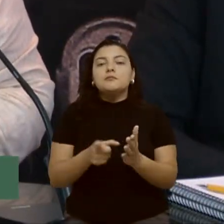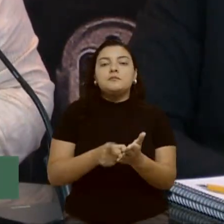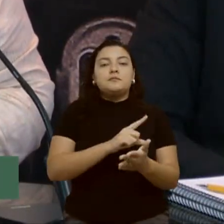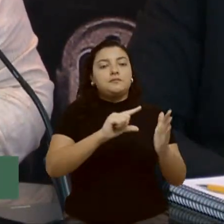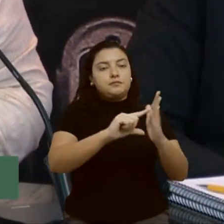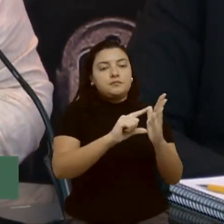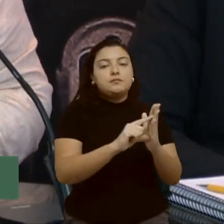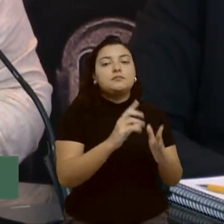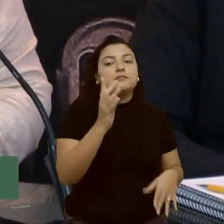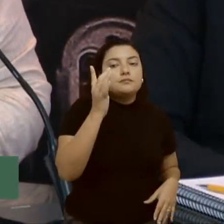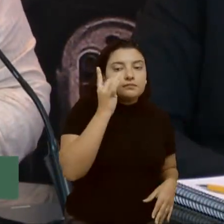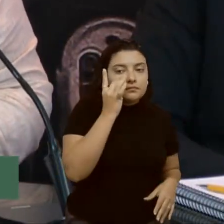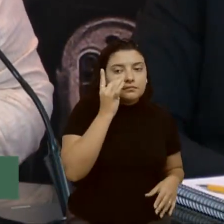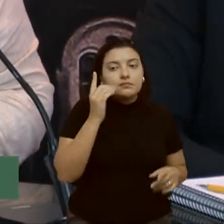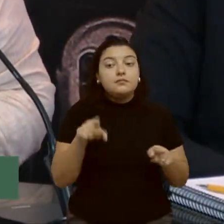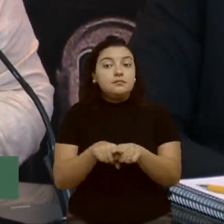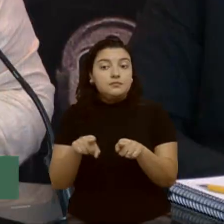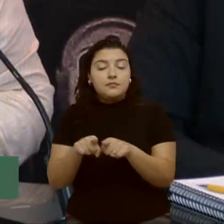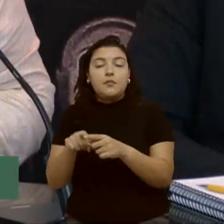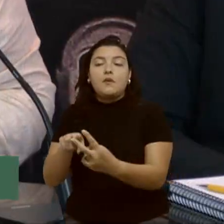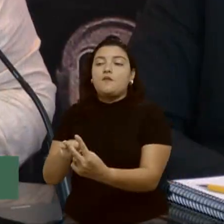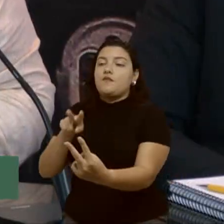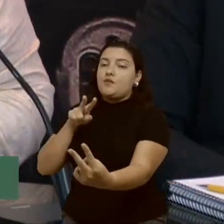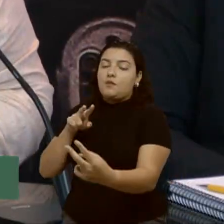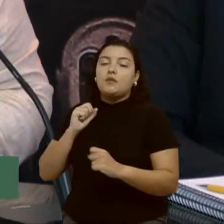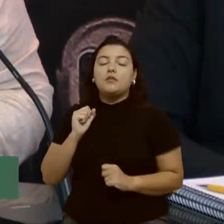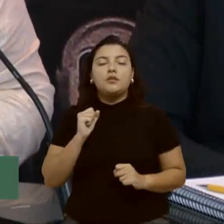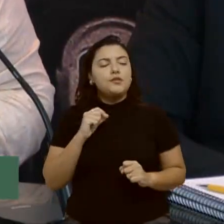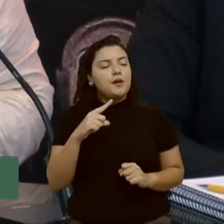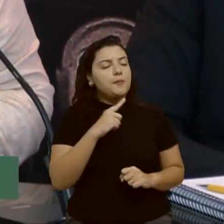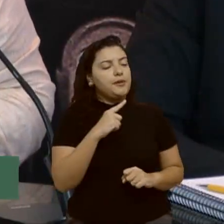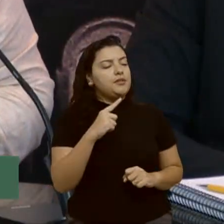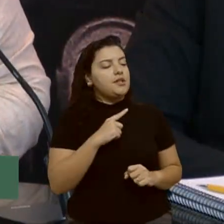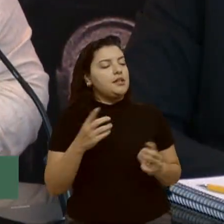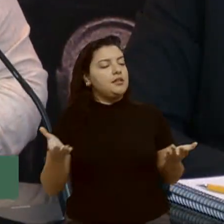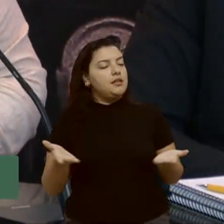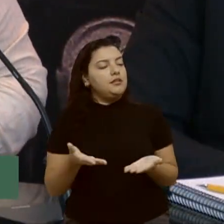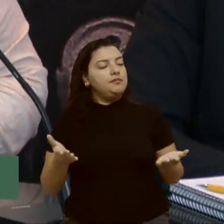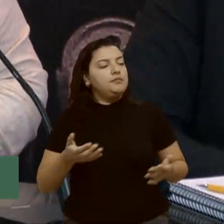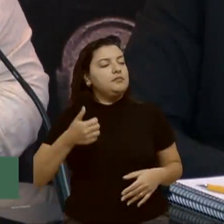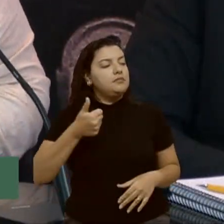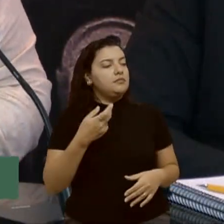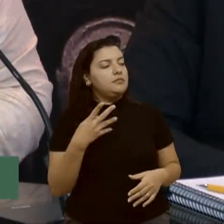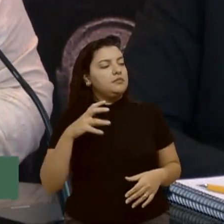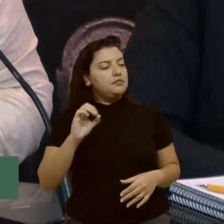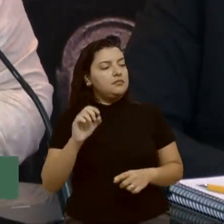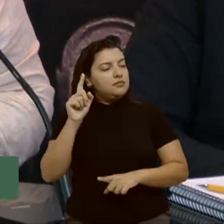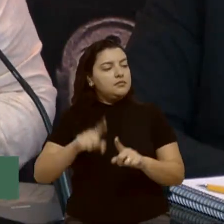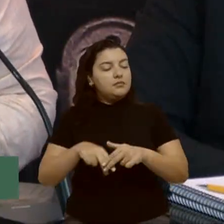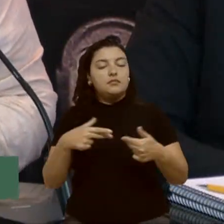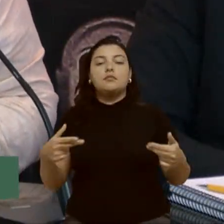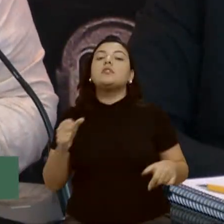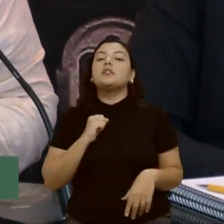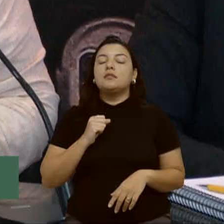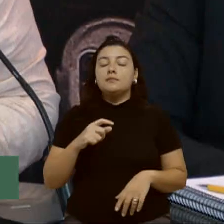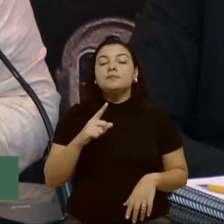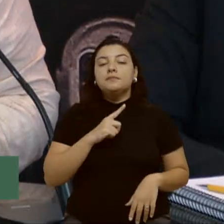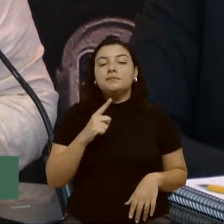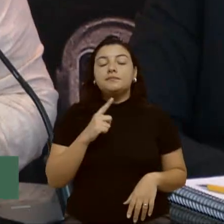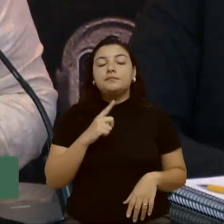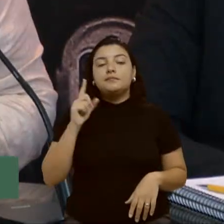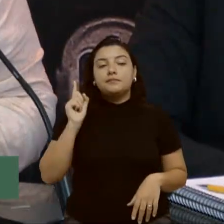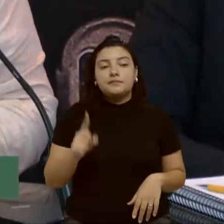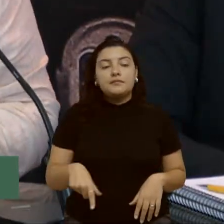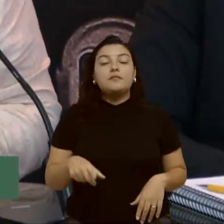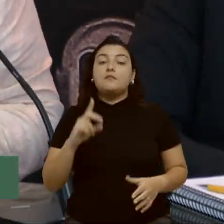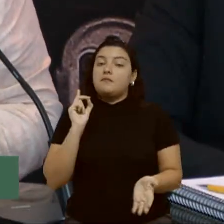lojas físicas como em lojas virtuais, em torno de 140 produtos eletrônicos e eletrodomésticos. E